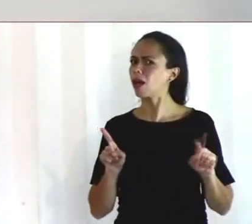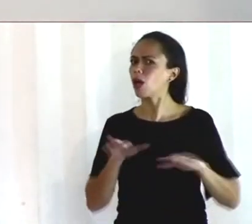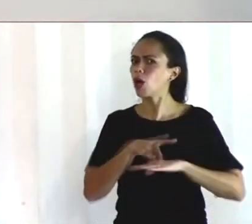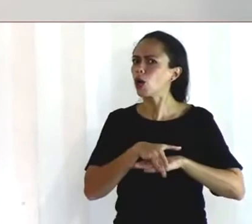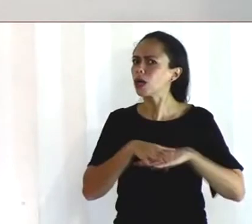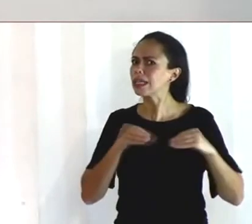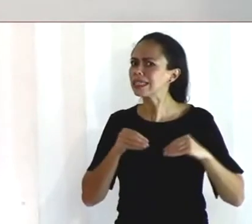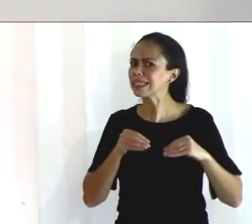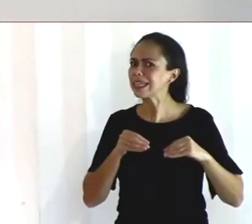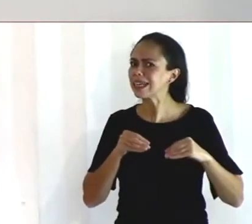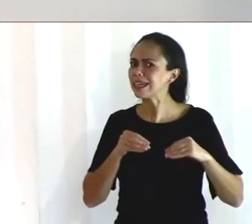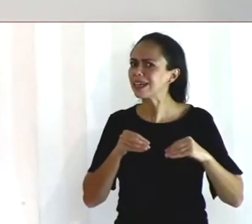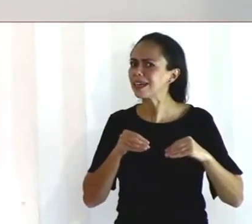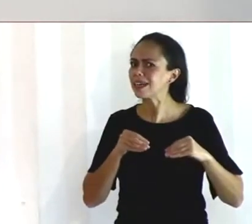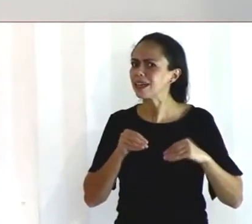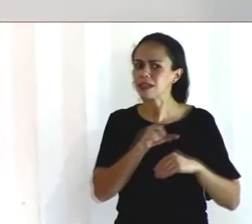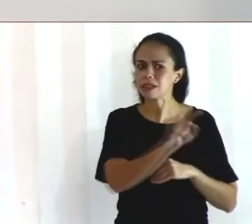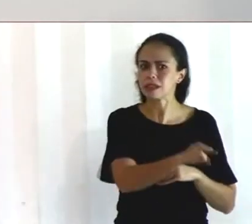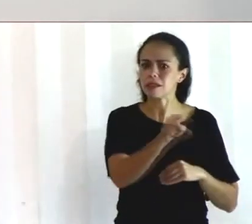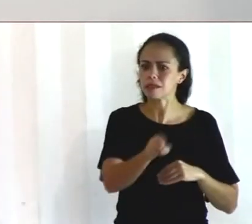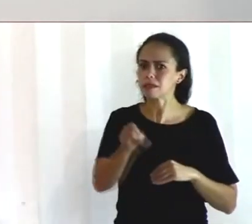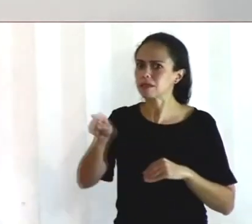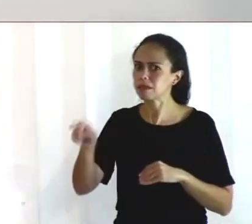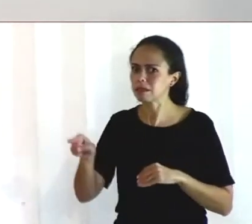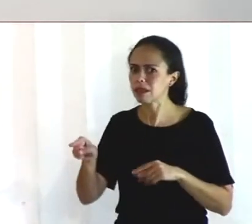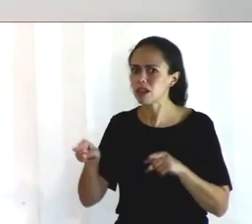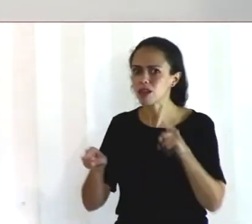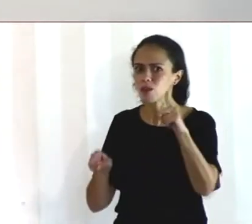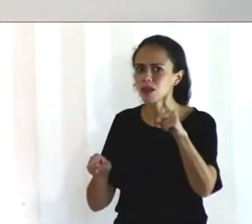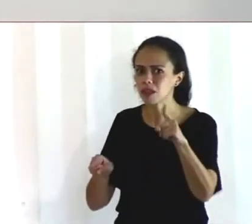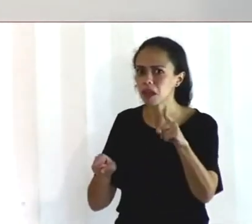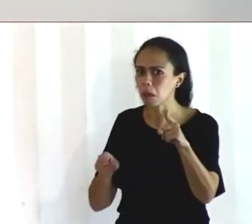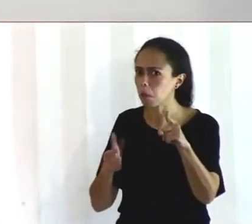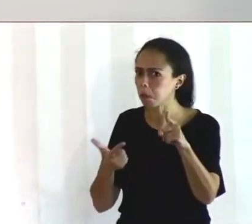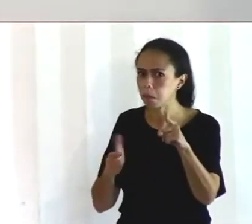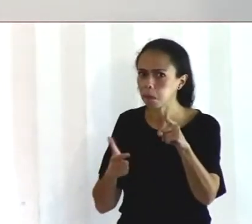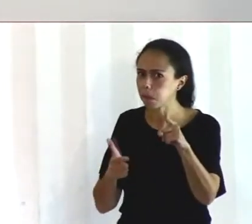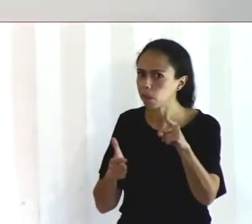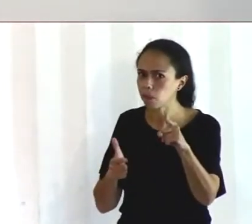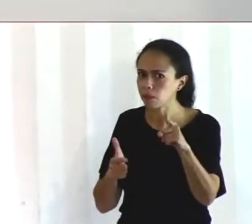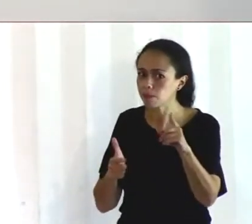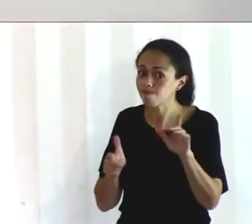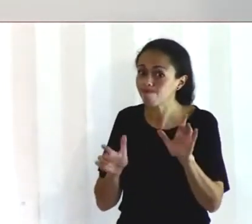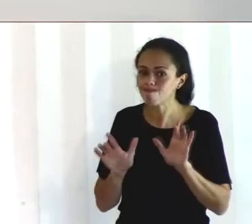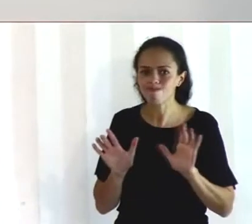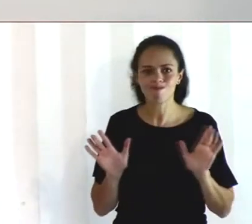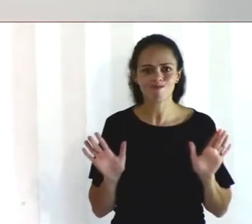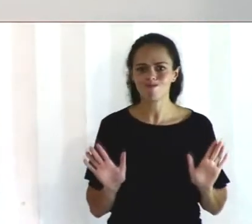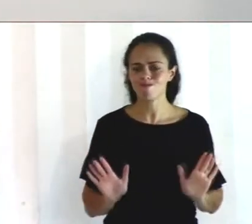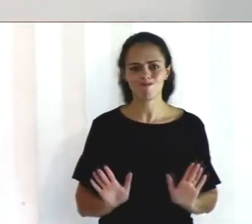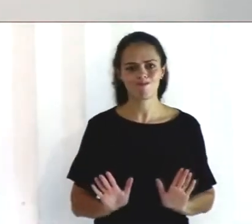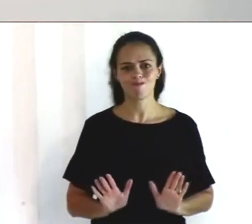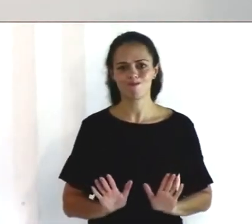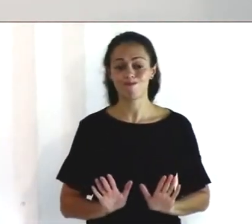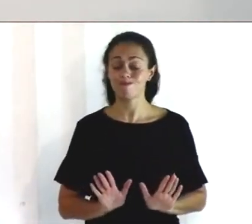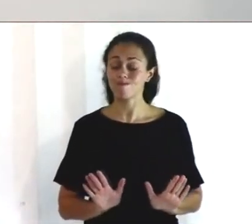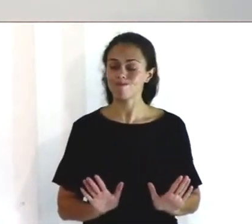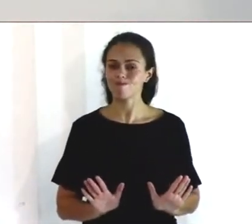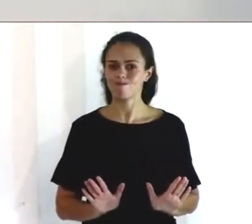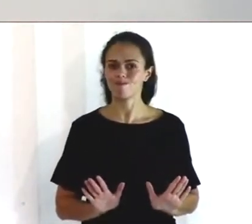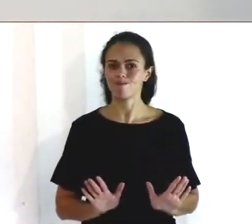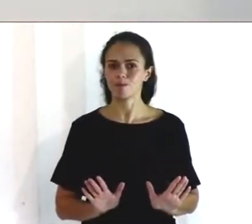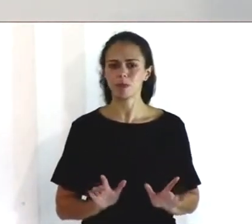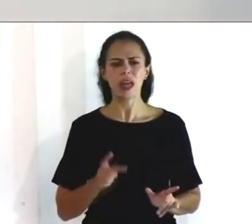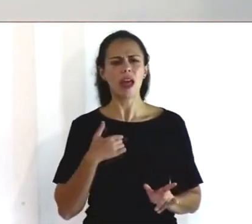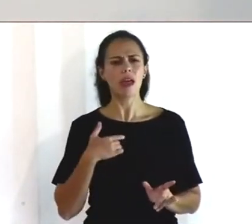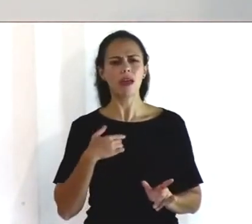você. Porque eu não estou aqui contando a história do que Jesus fez, eu não estou aqui enaltecendo as